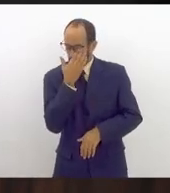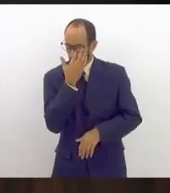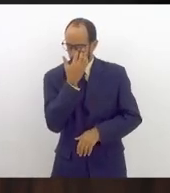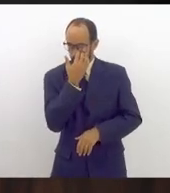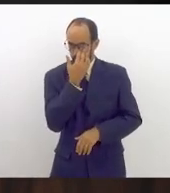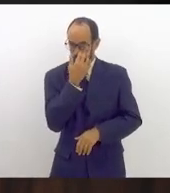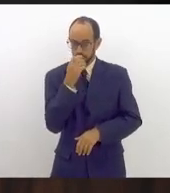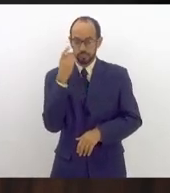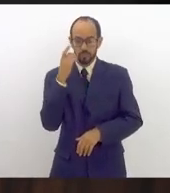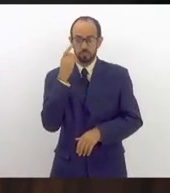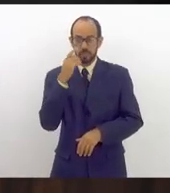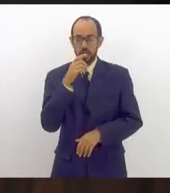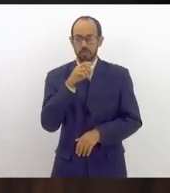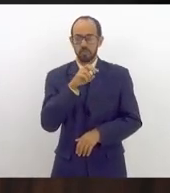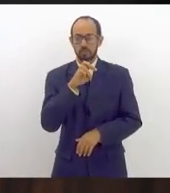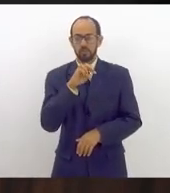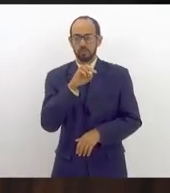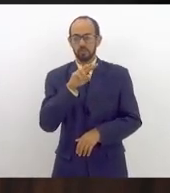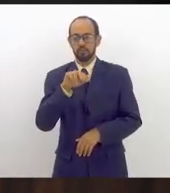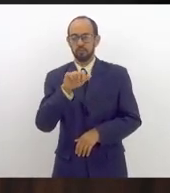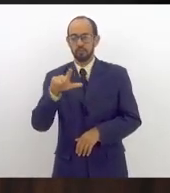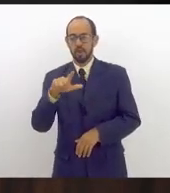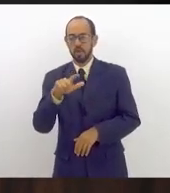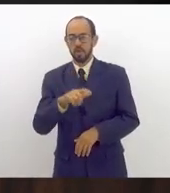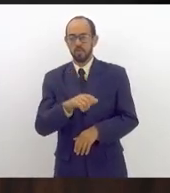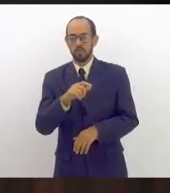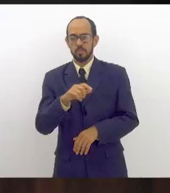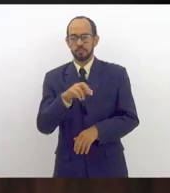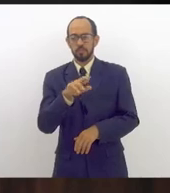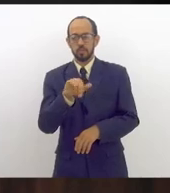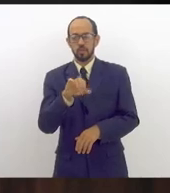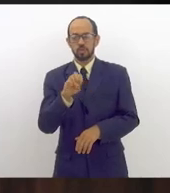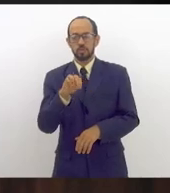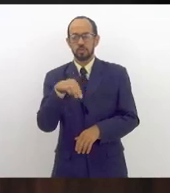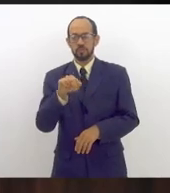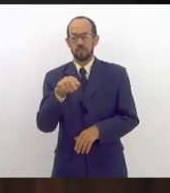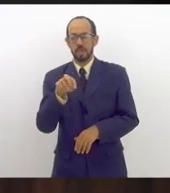Deputado Val, deputado Rosenberg, deputado Rodrigo Amorim.